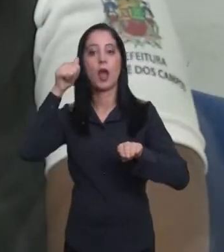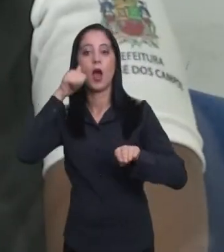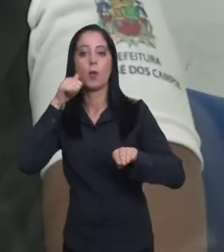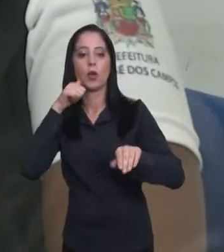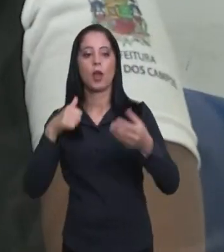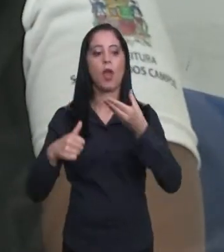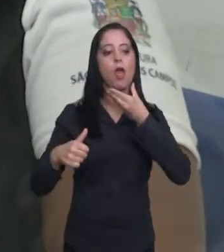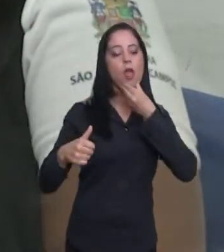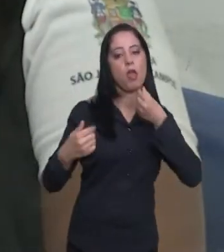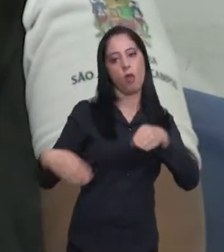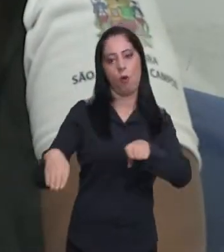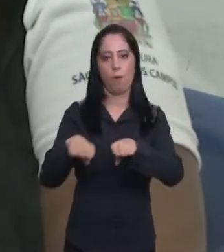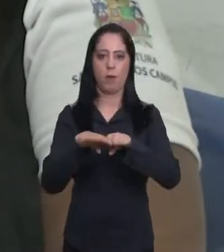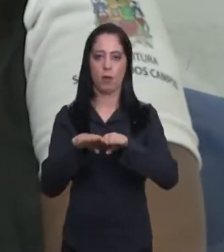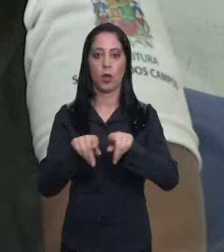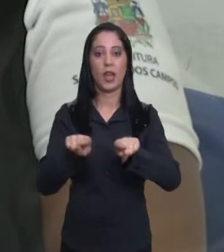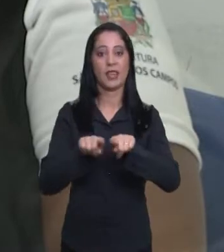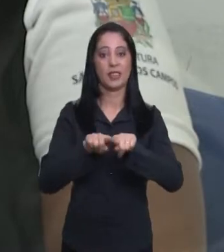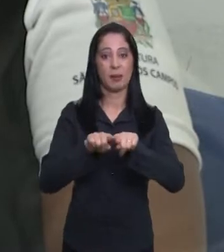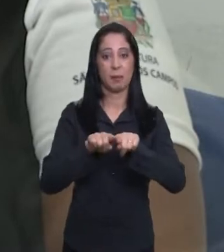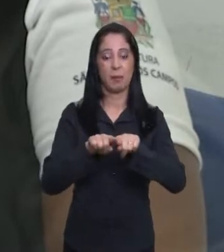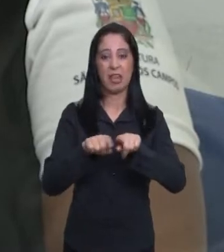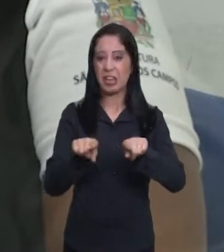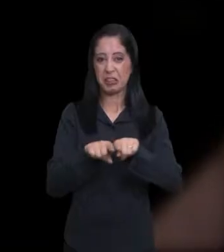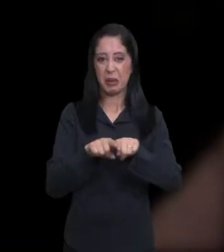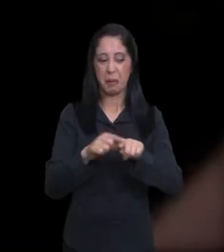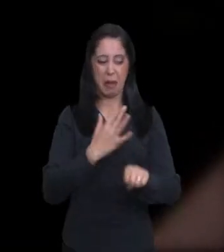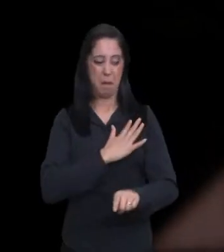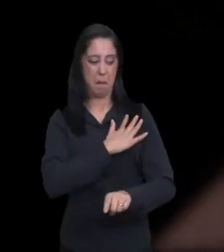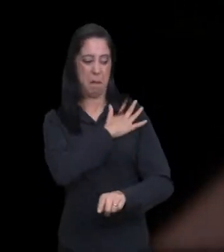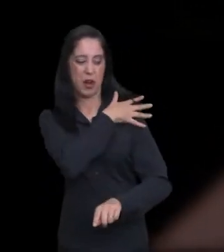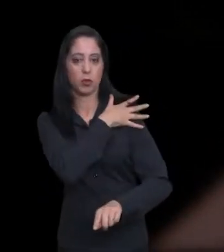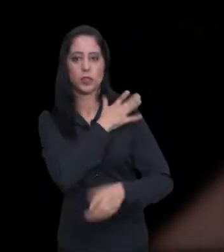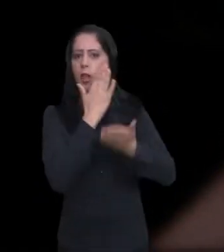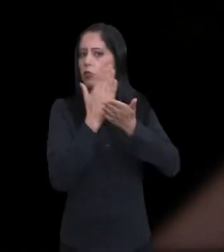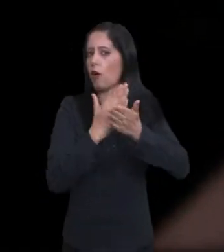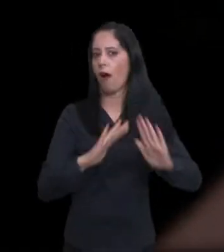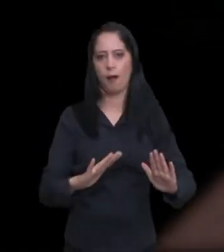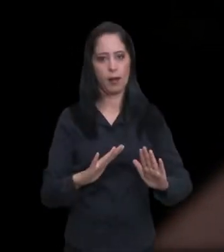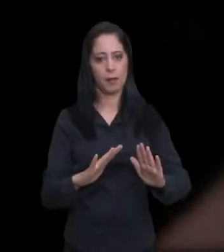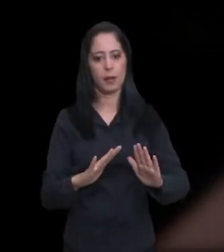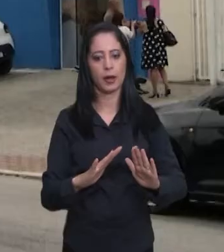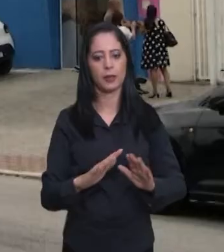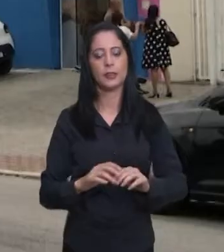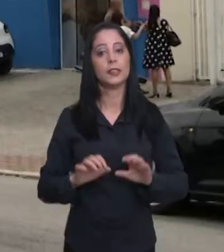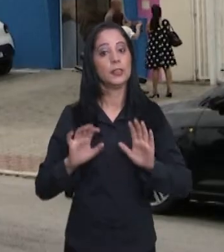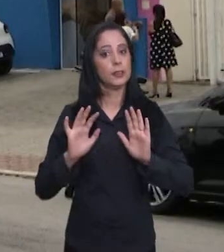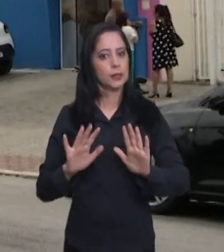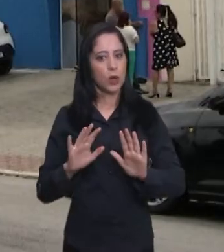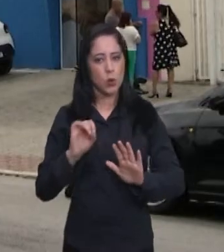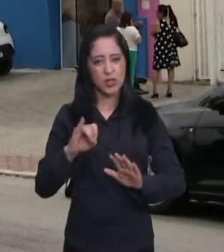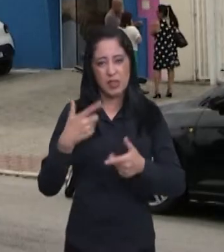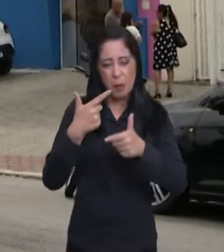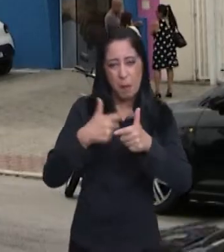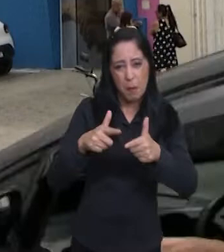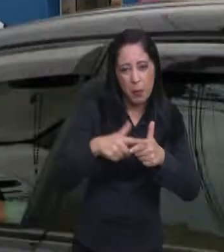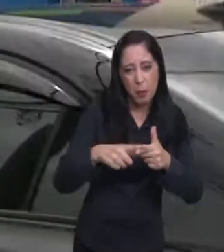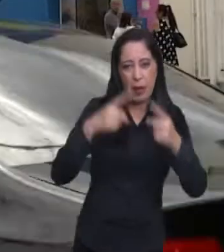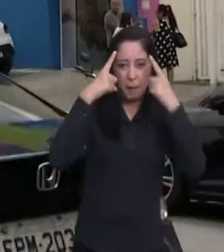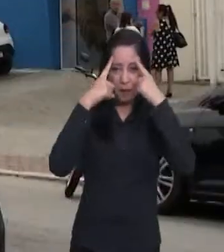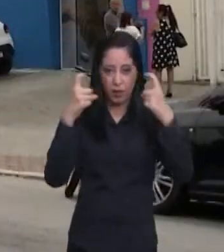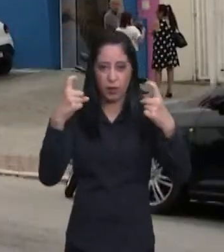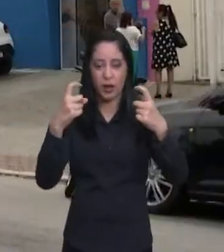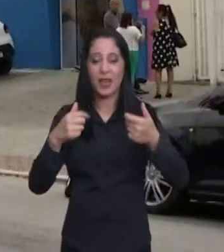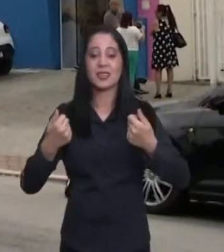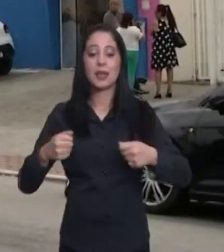além de eliminar a discriminação e violência em situações as peças como essas É necessário uma rede